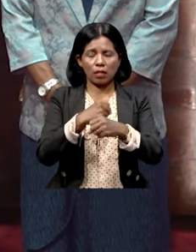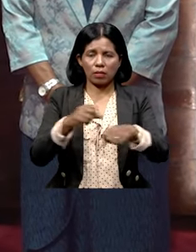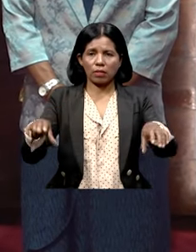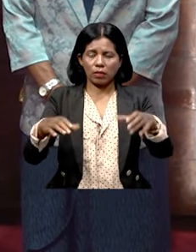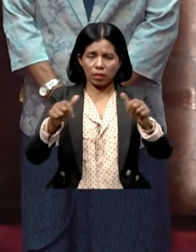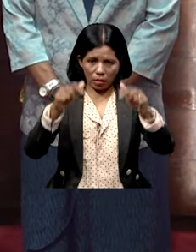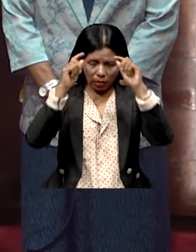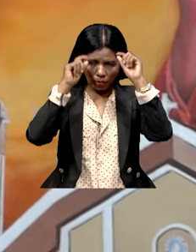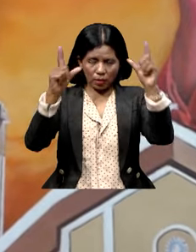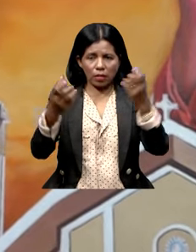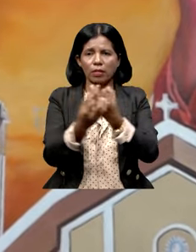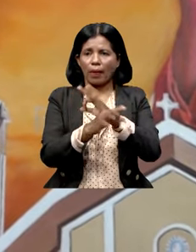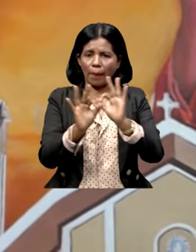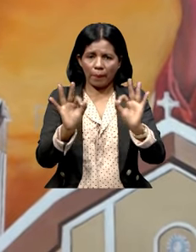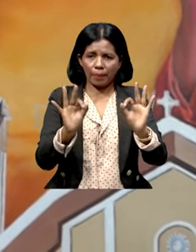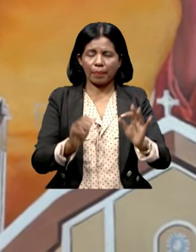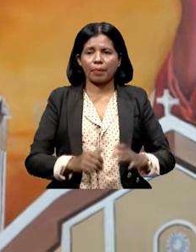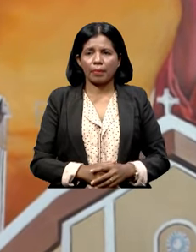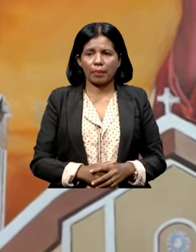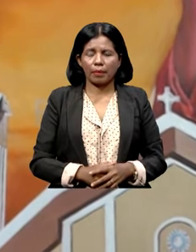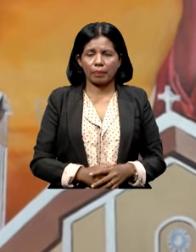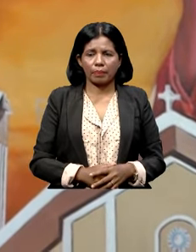de Timor-Leste, Toremata.